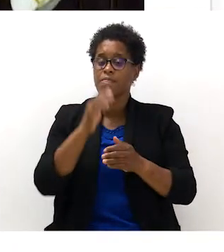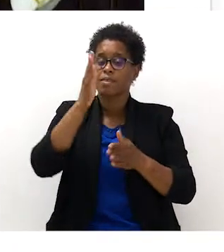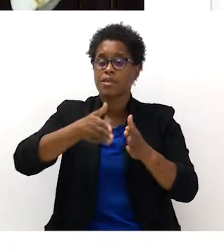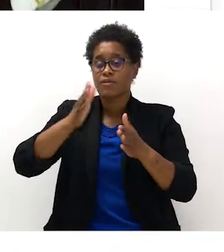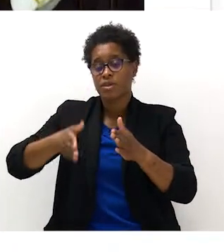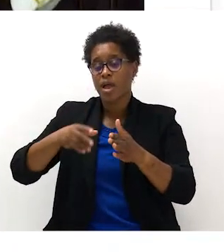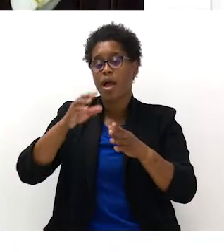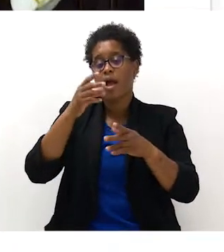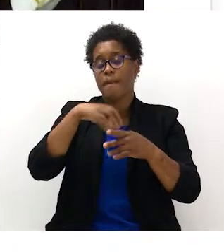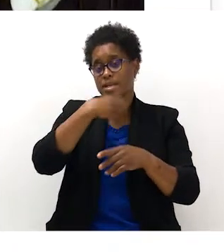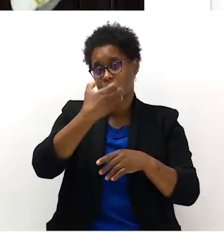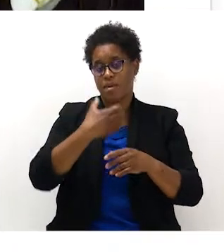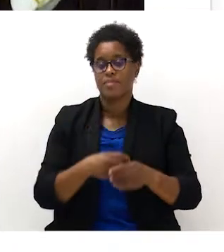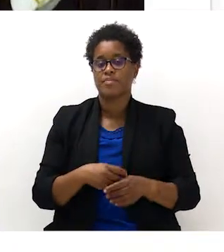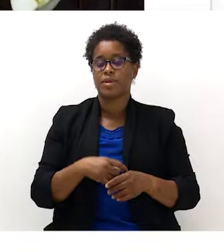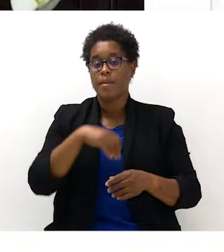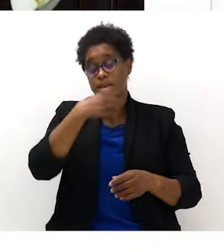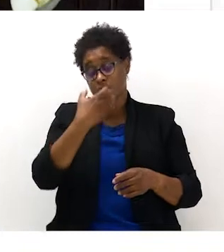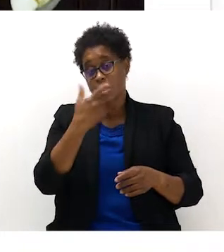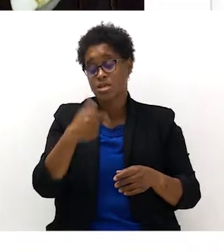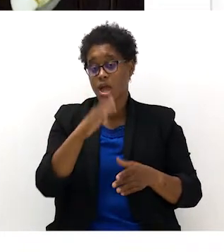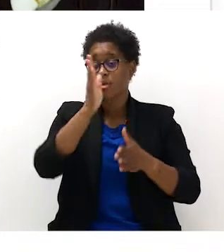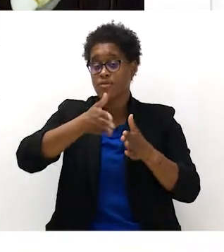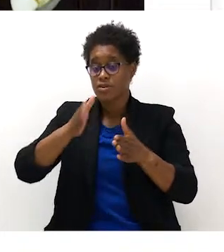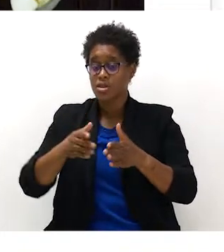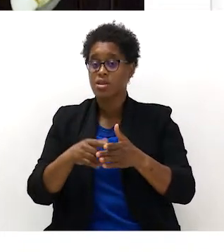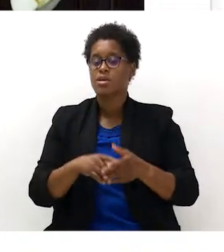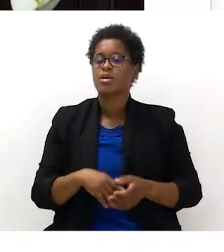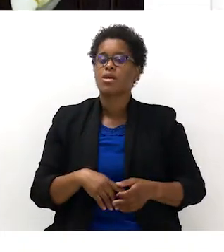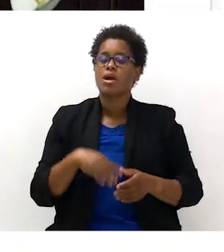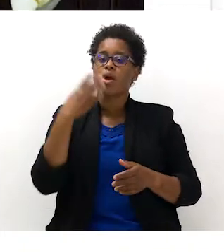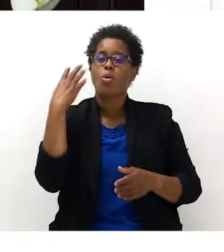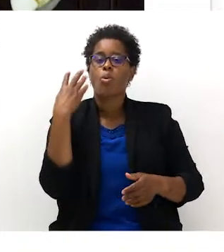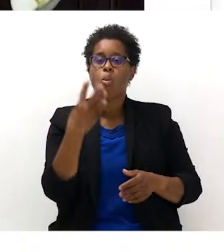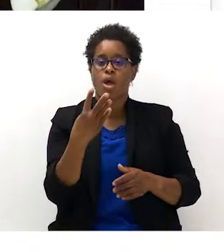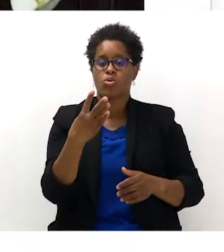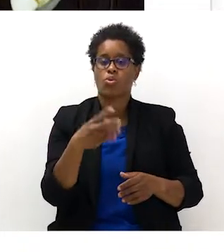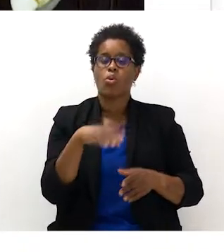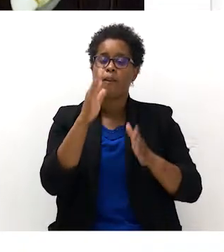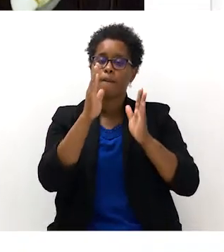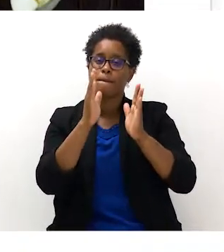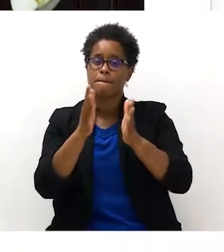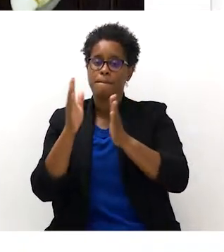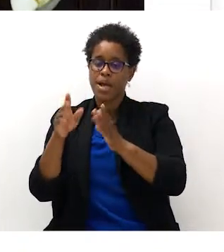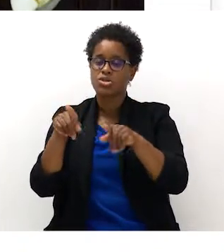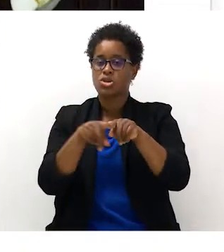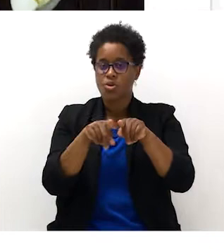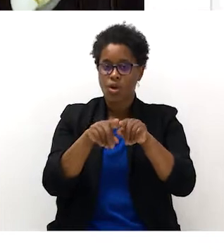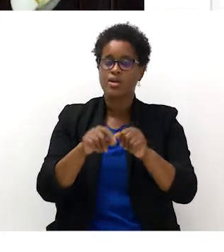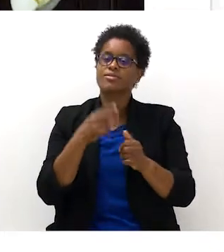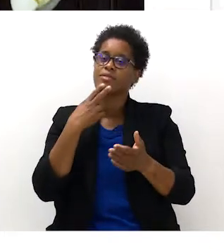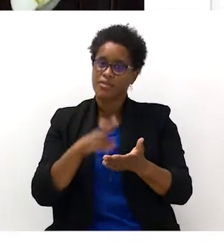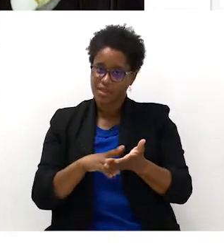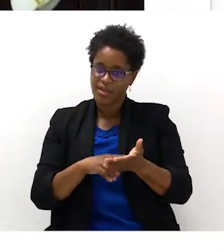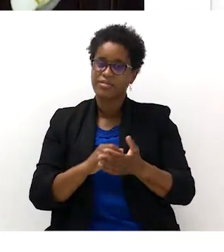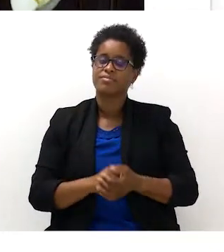a maçã? A maçã está dividida em 4 partes iguais, não é